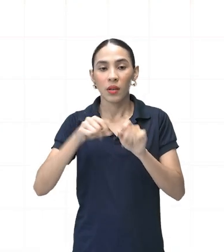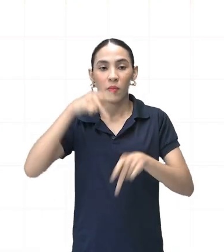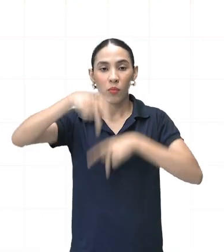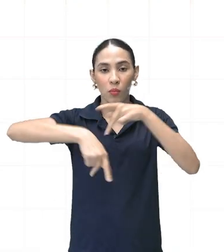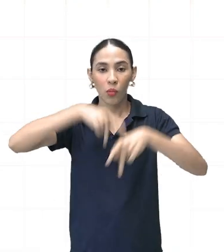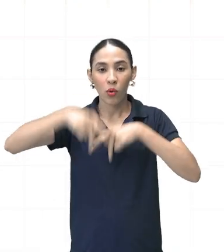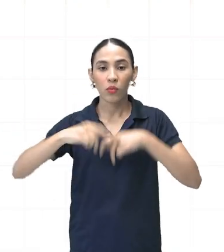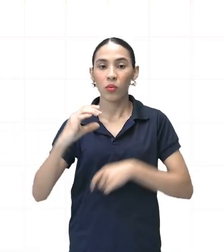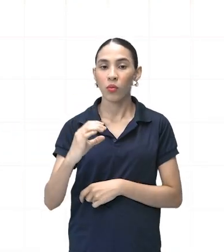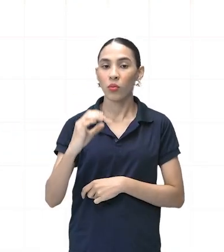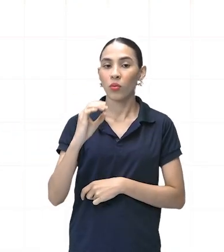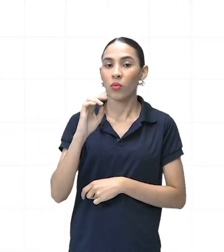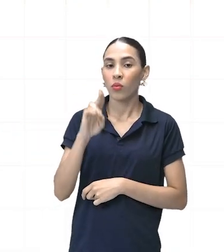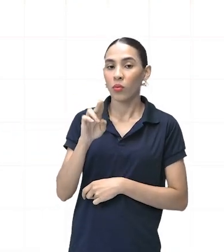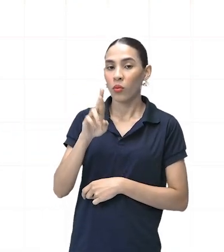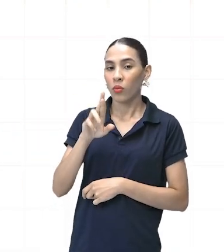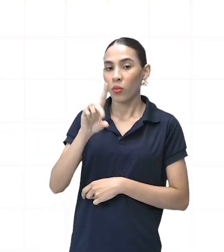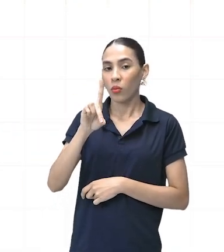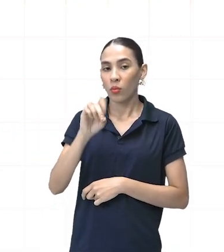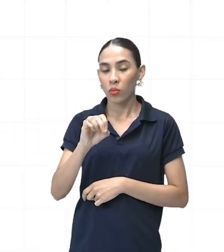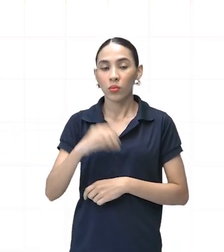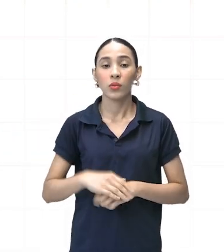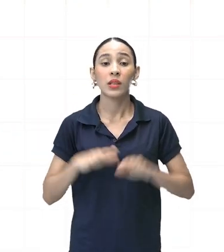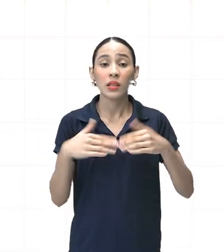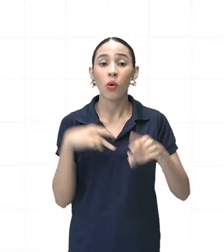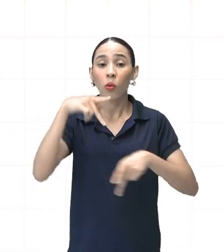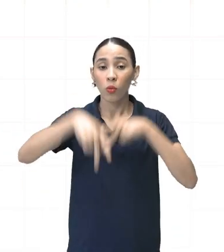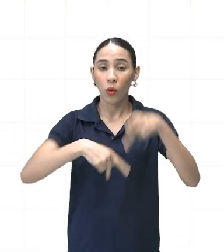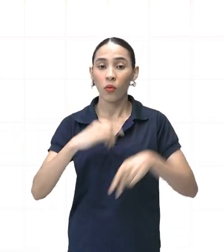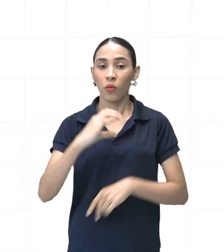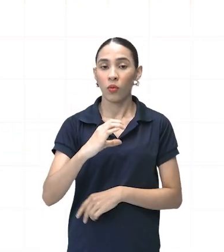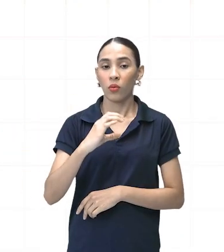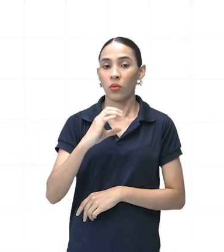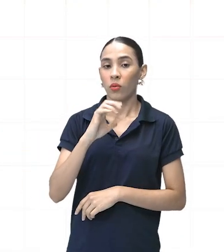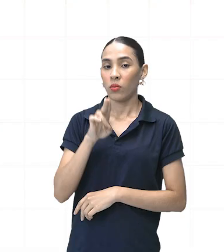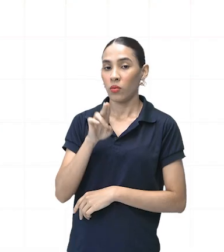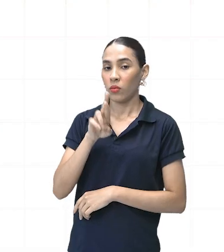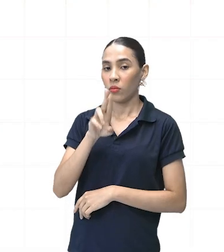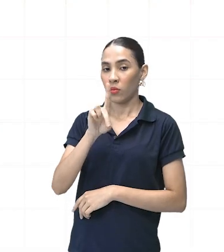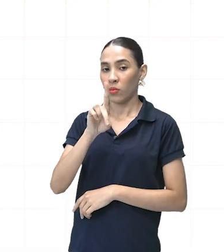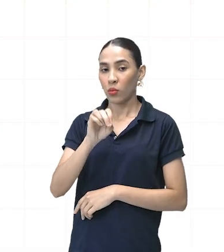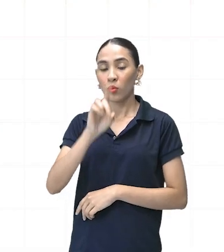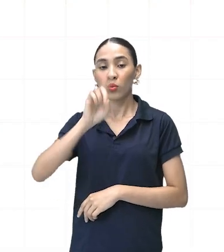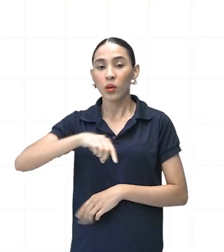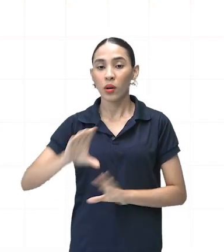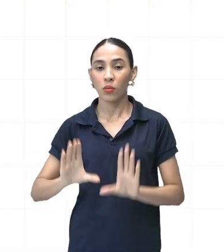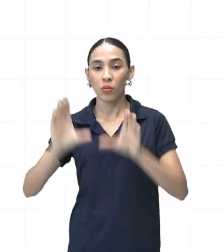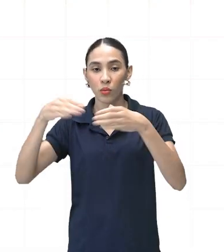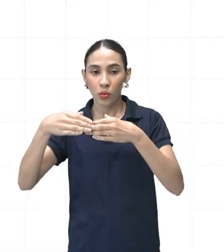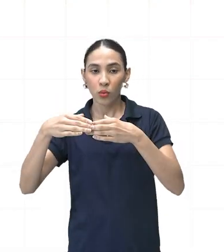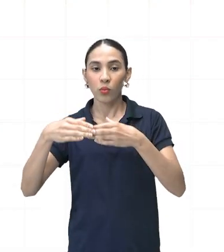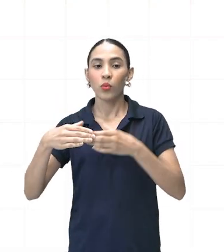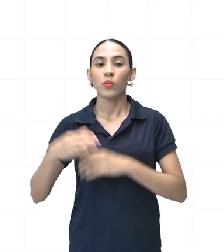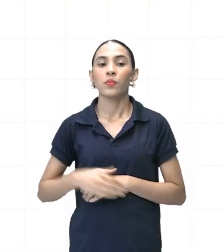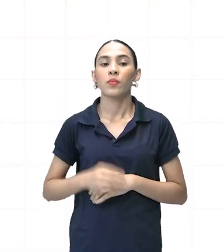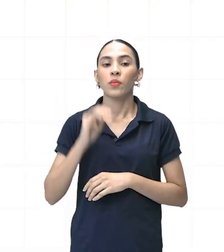povo curdo, tá? O povo curdo, gente, é uma etnia formada por descendentes aí do